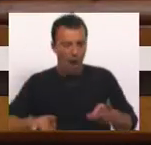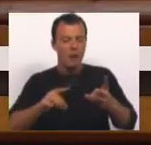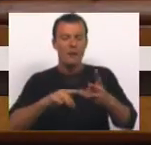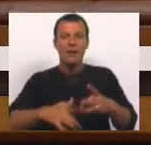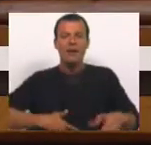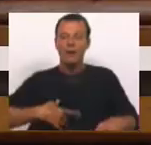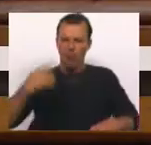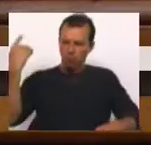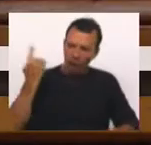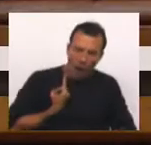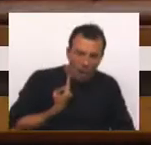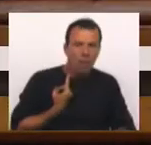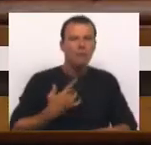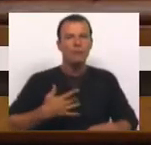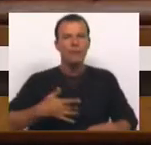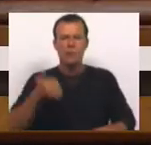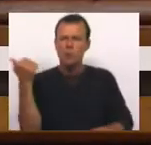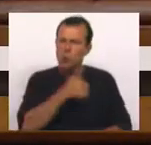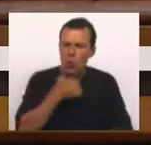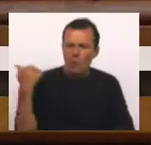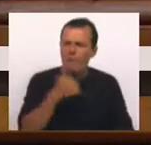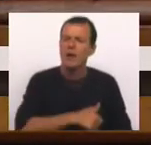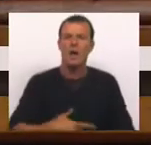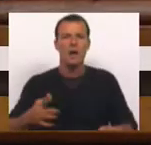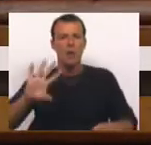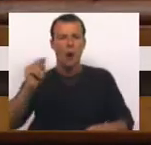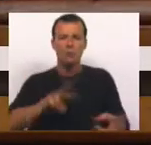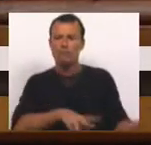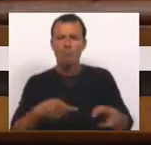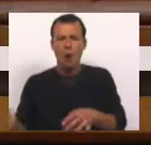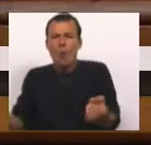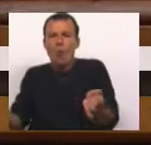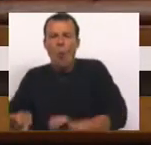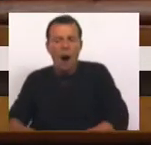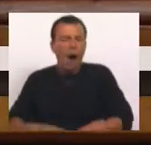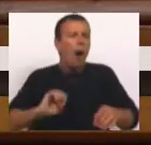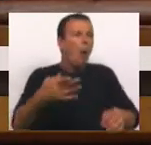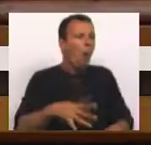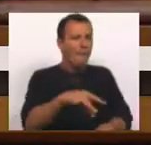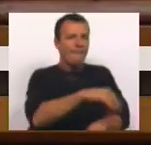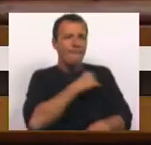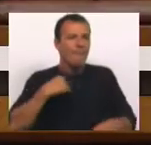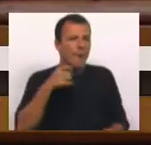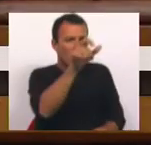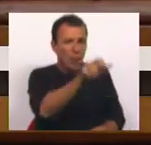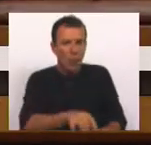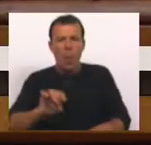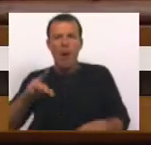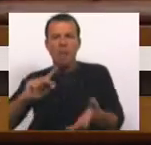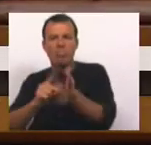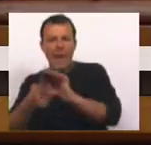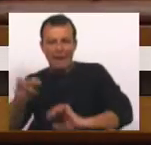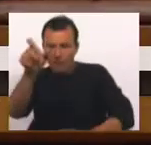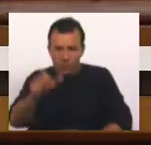sofrer atrozmente quando não existe outra solução, quando nenhum médico nem nenhuma técnica lhe podem